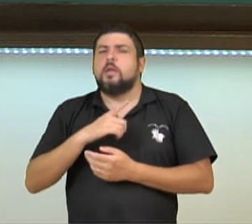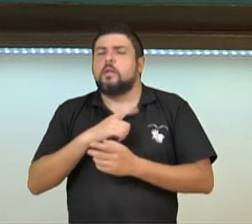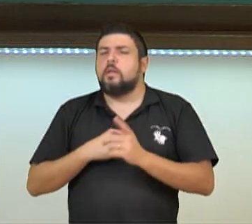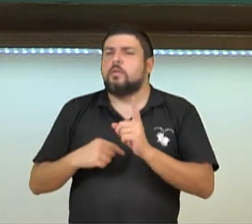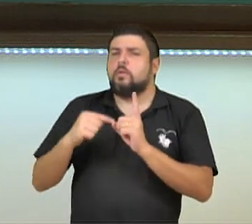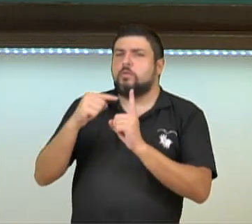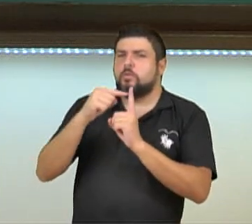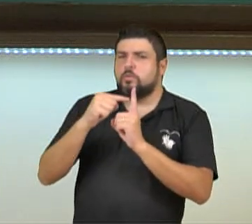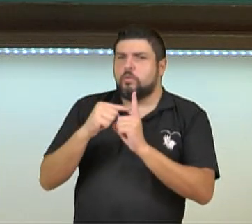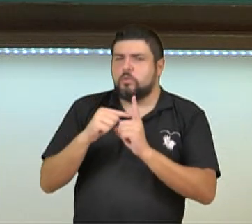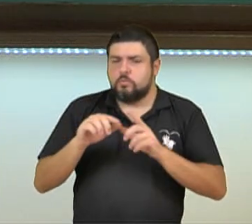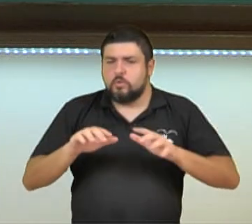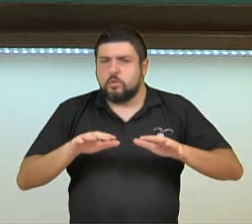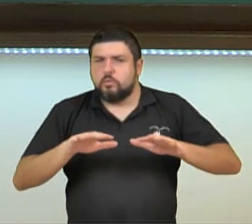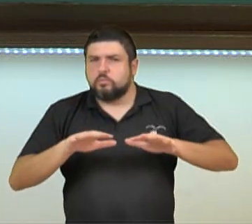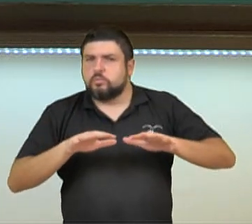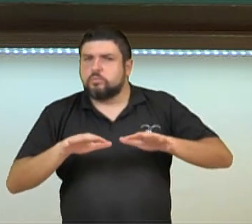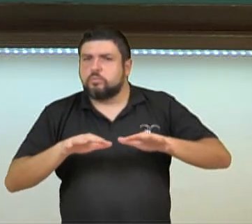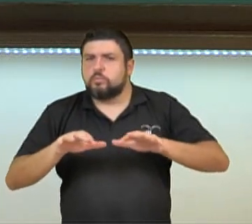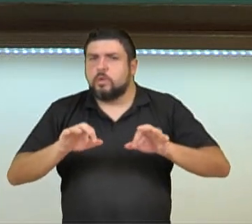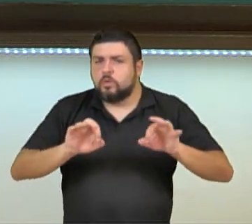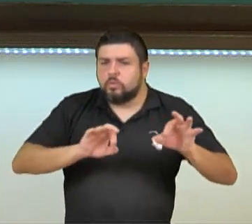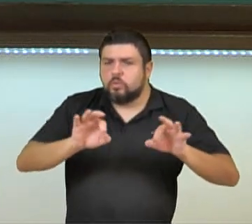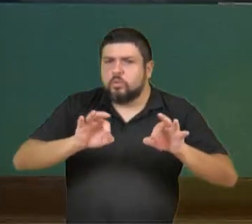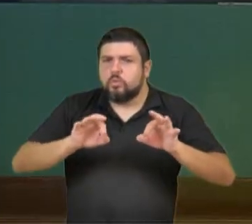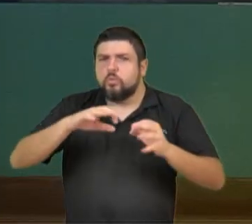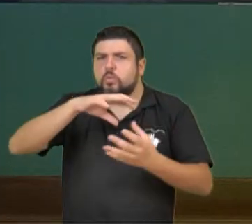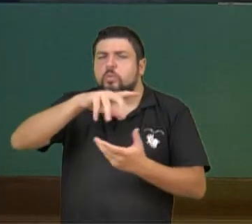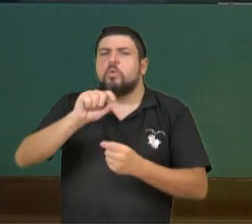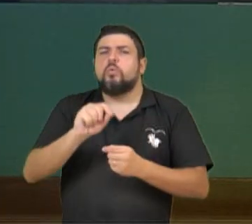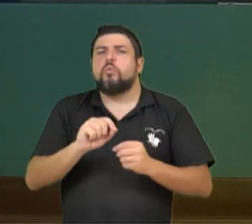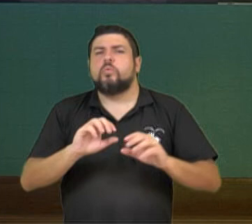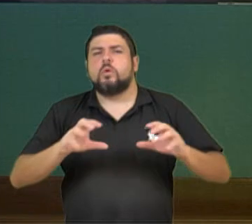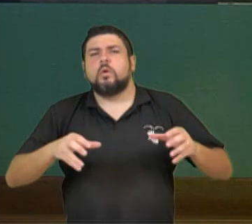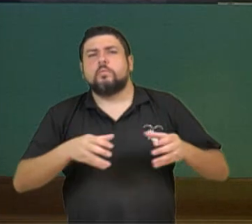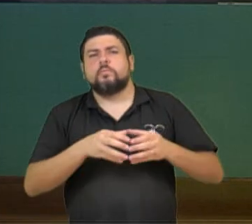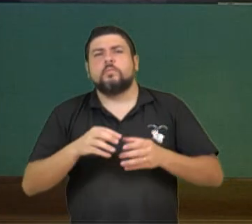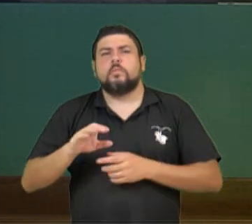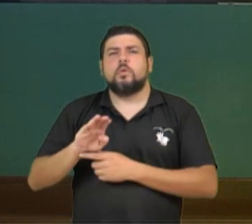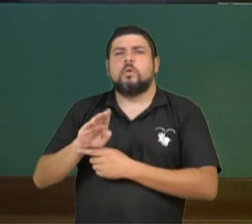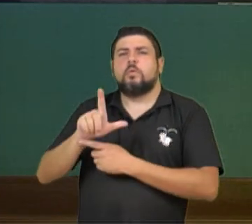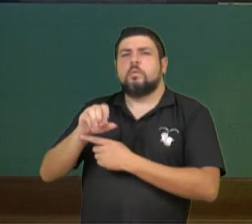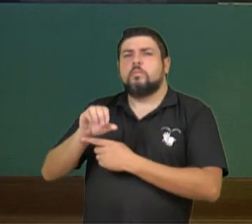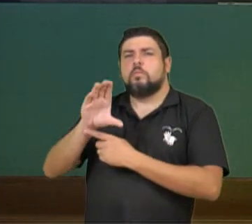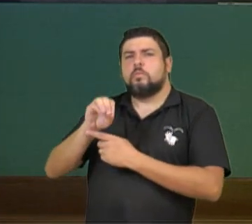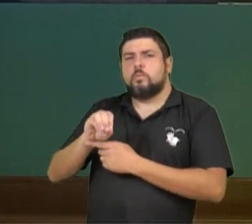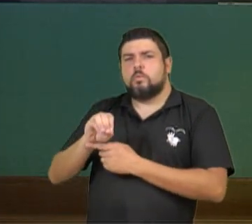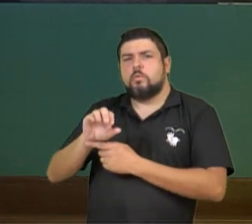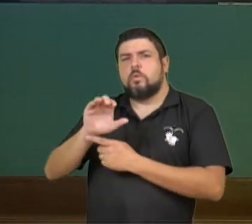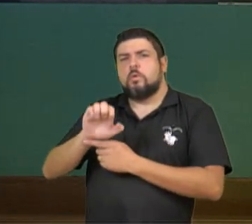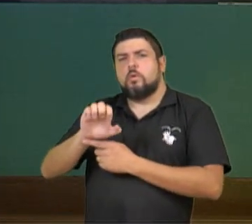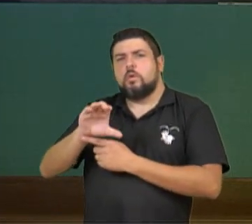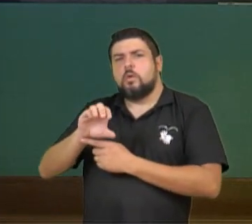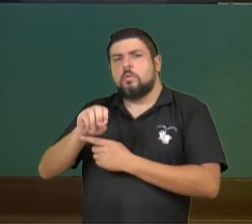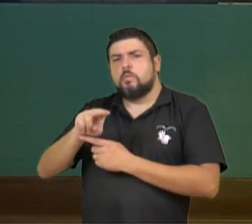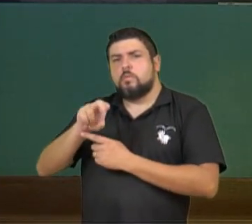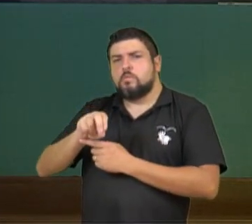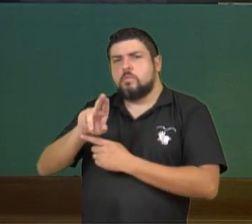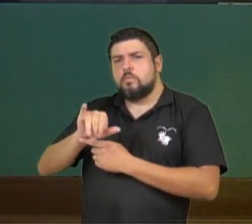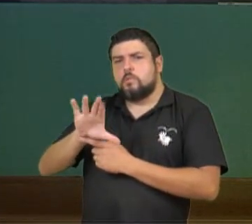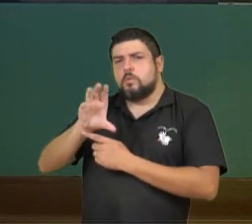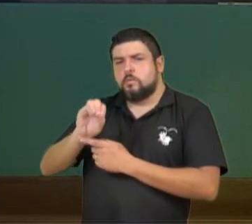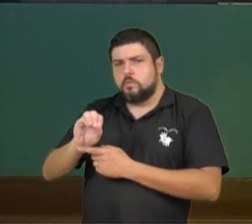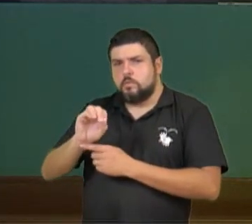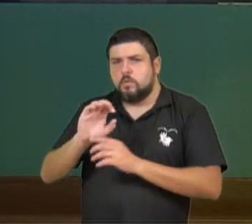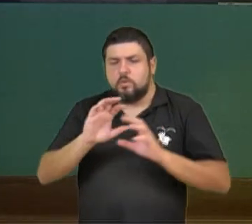organização, chamada blocos econômicos. Nos blocos econômicos você tem uma organização, uma